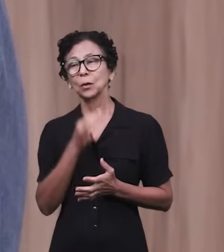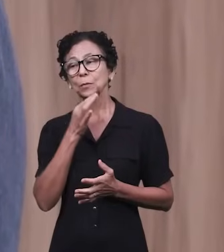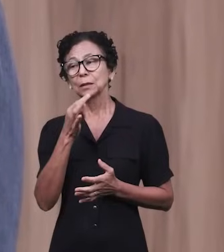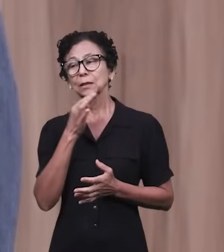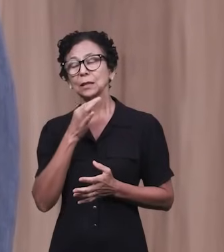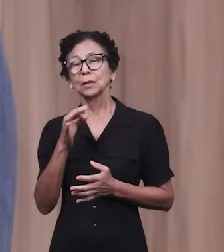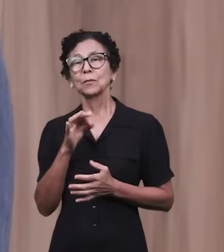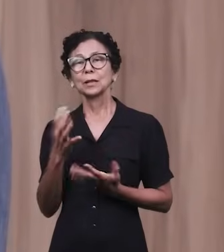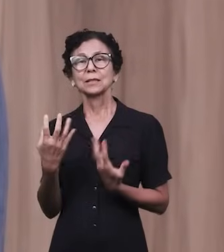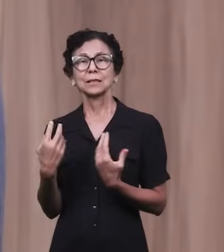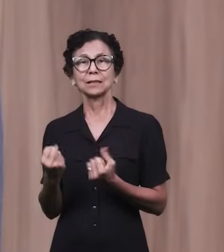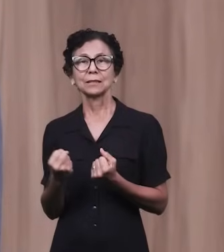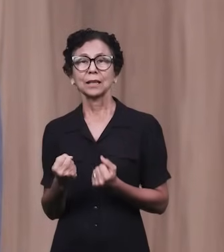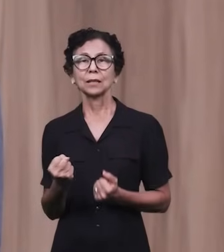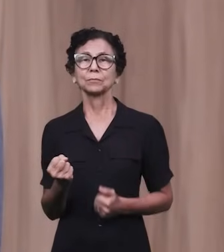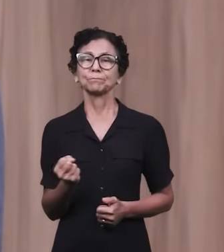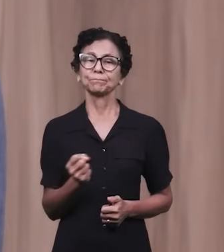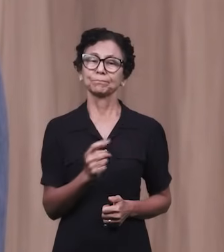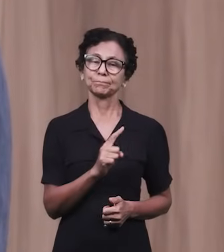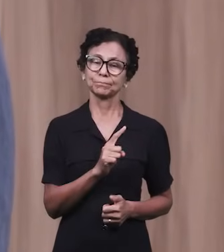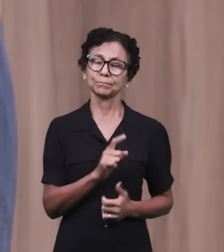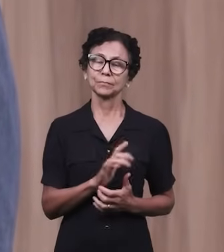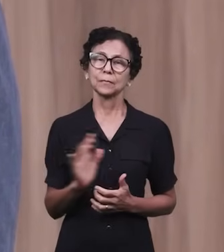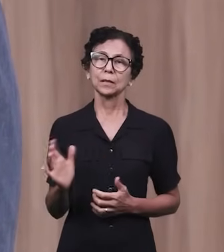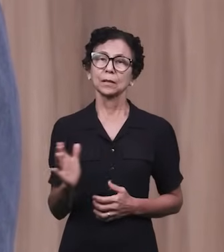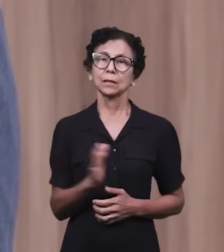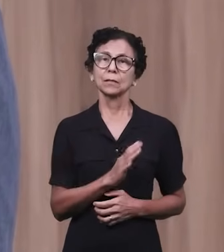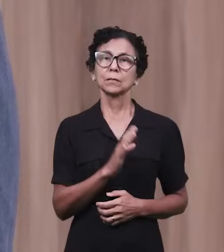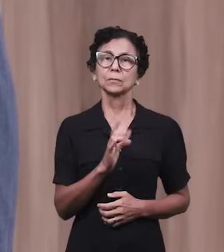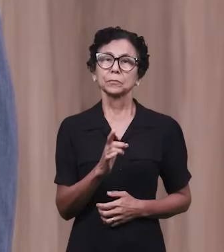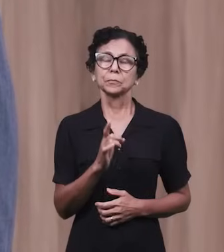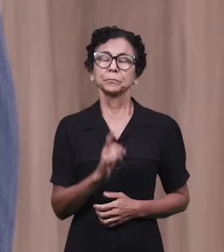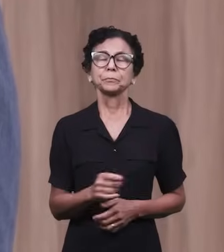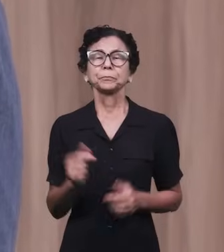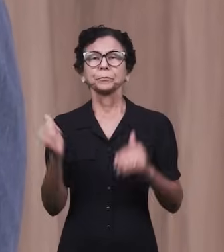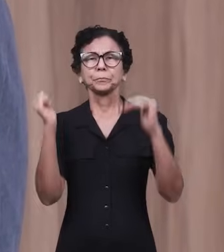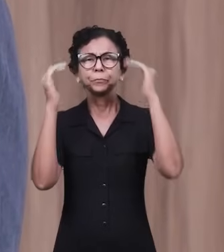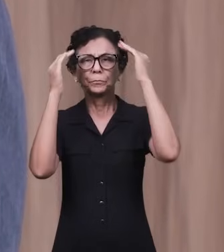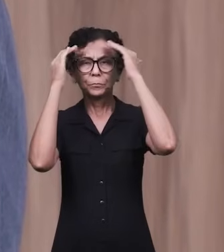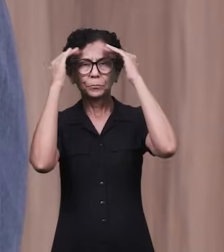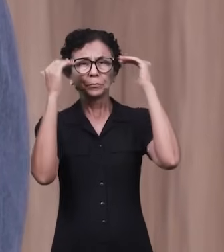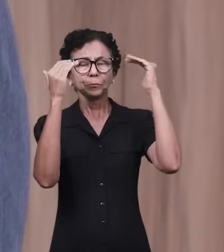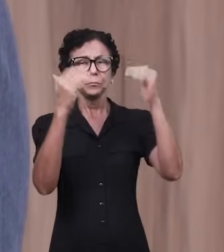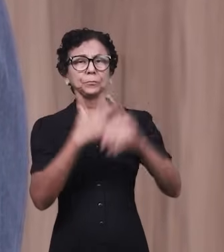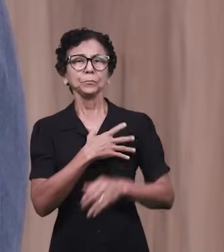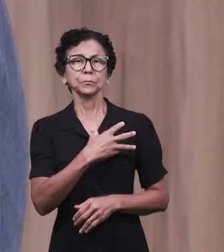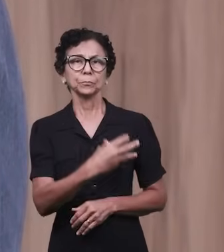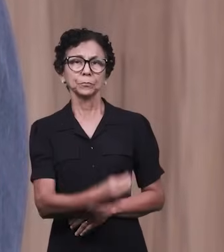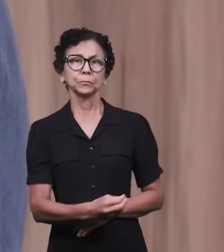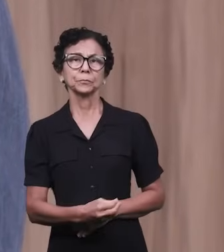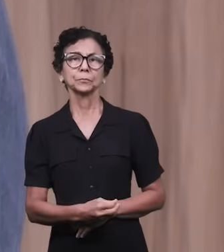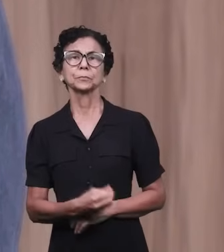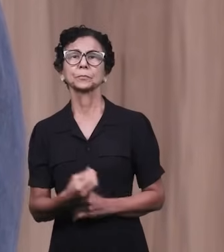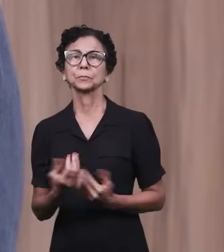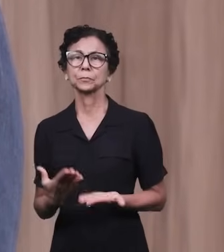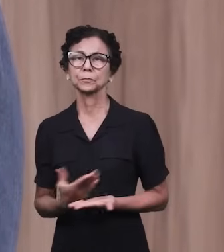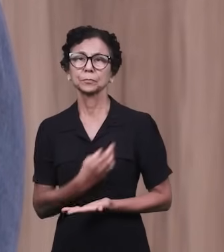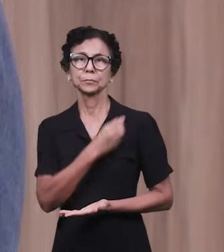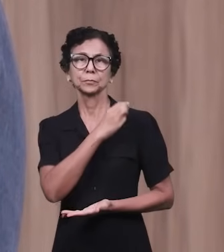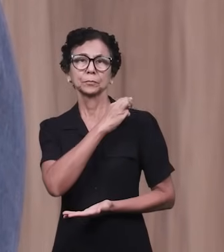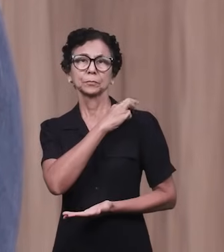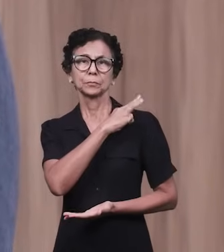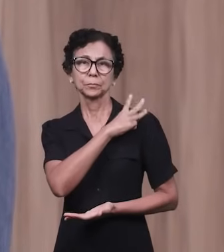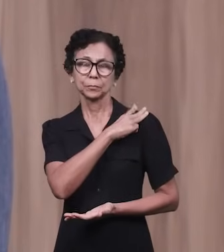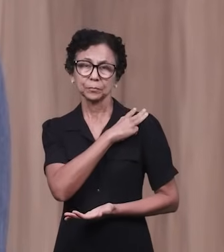principalmente respeitar o protagonismo, respeitar que ele comece a vivenciar. Como nós falamos, o ensino médio ele vai tratar sobre isso. É interessante,